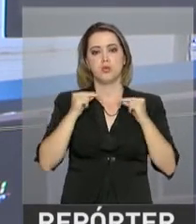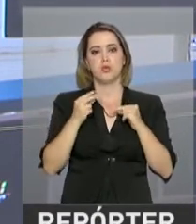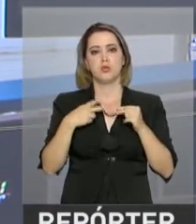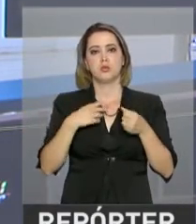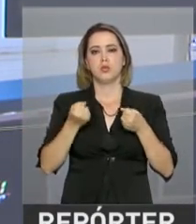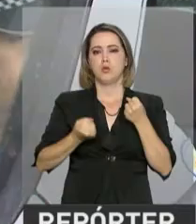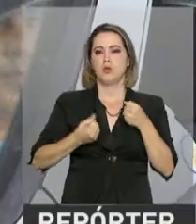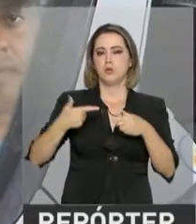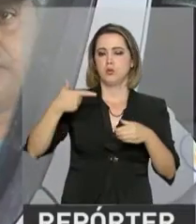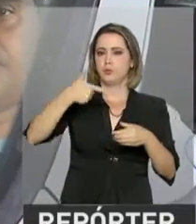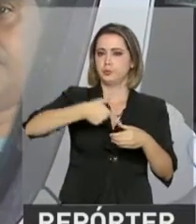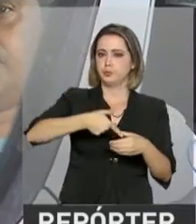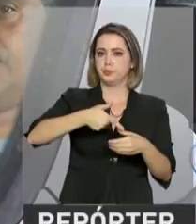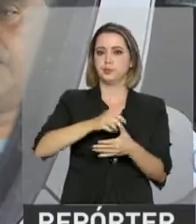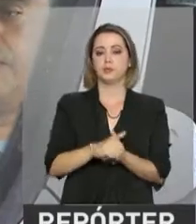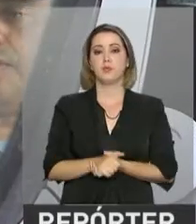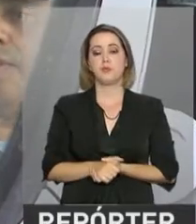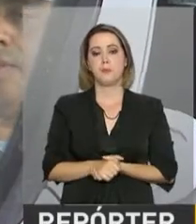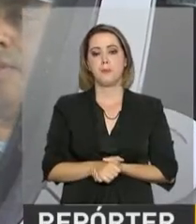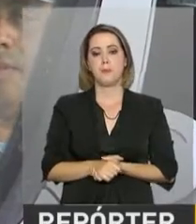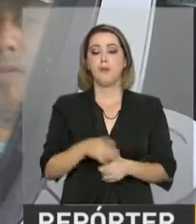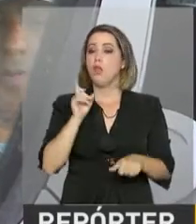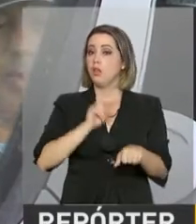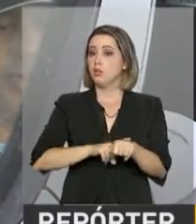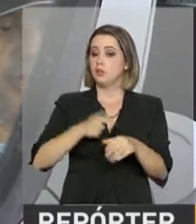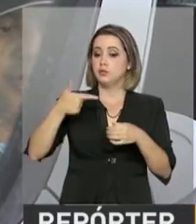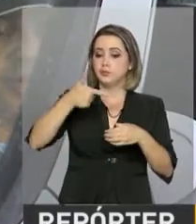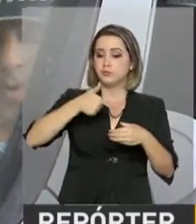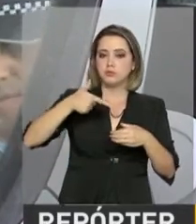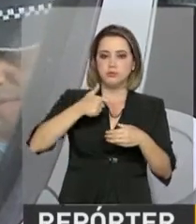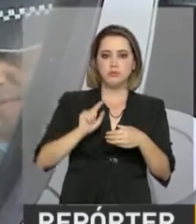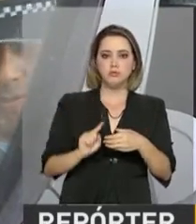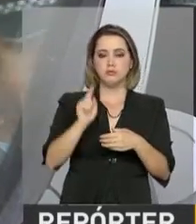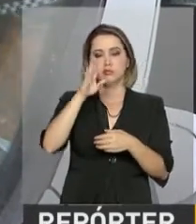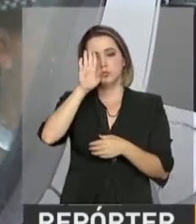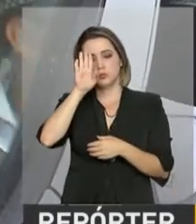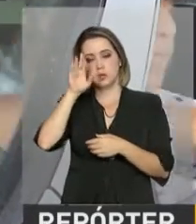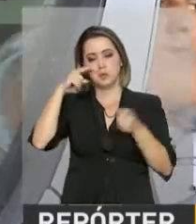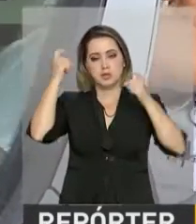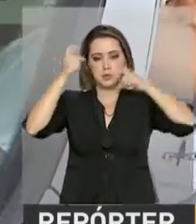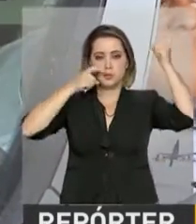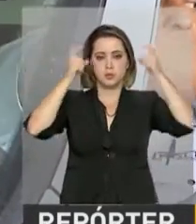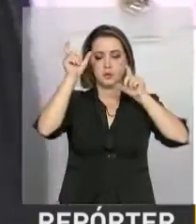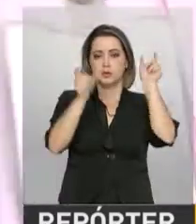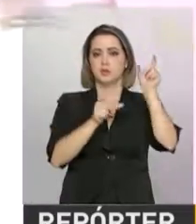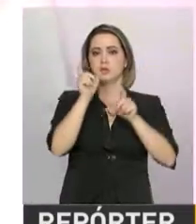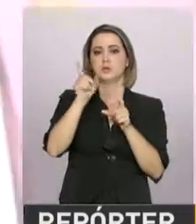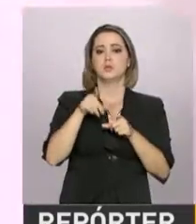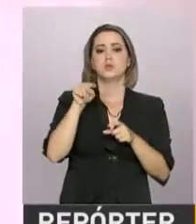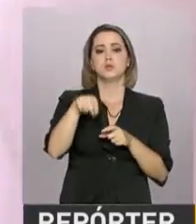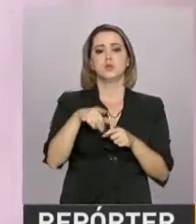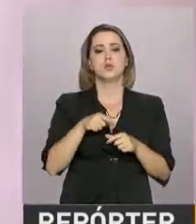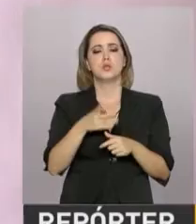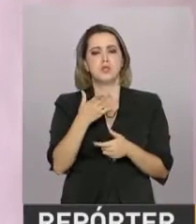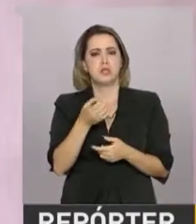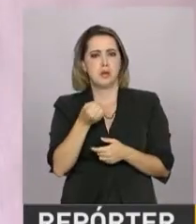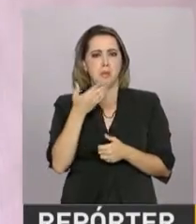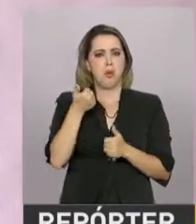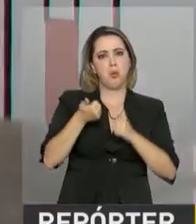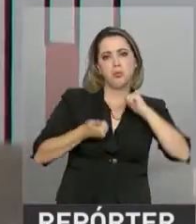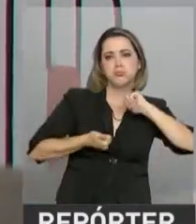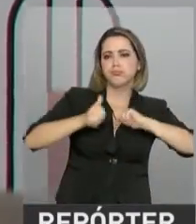gasolina na hora de abastecer o carro uma das preocupações dos motoristas é com a qualidade dos